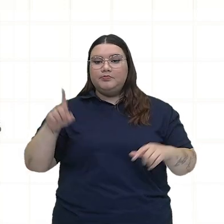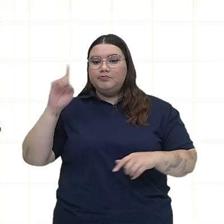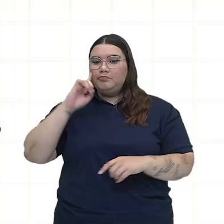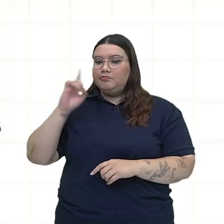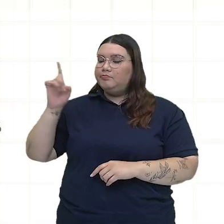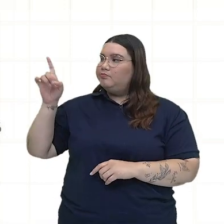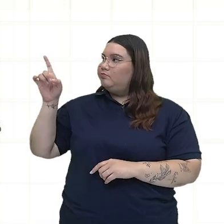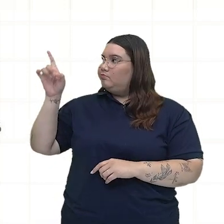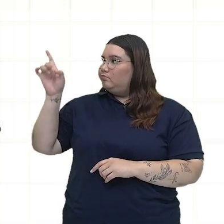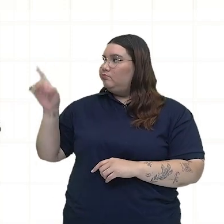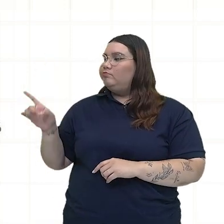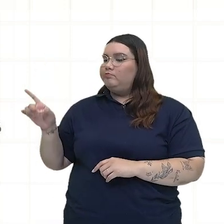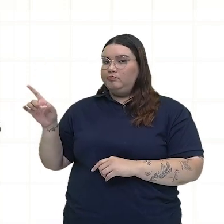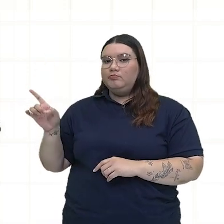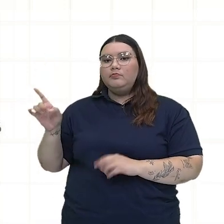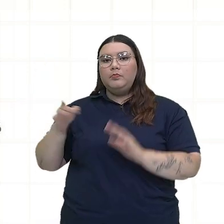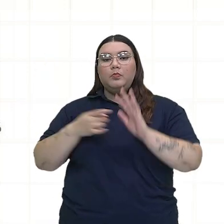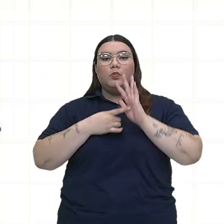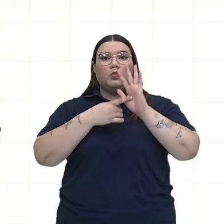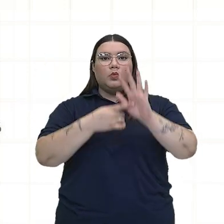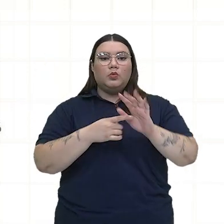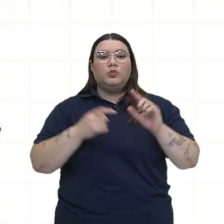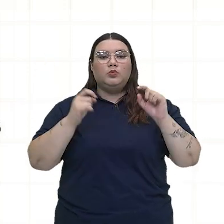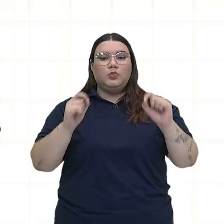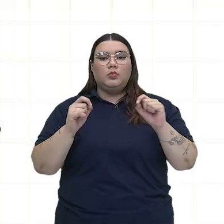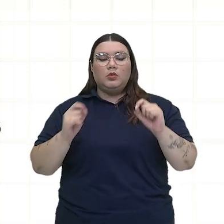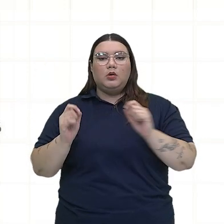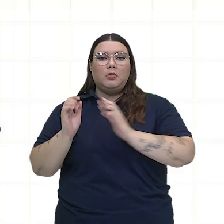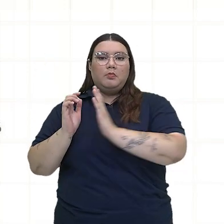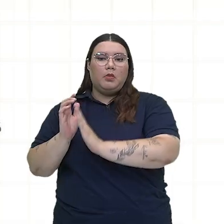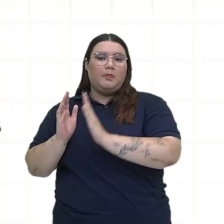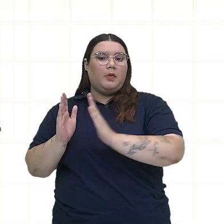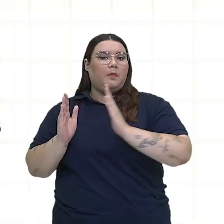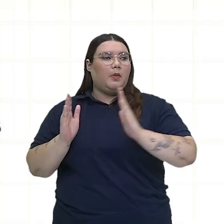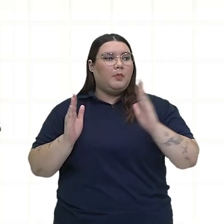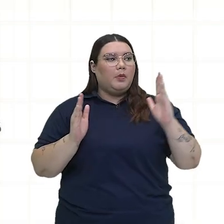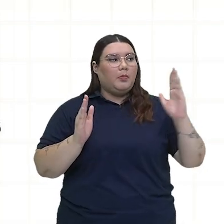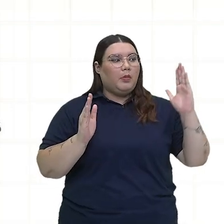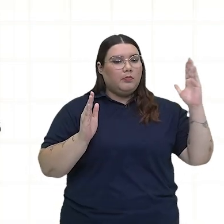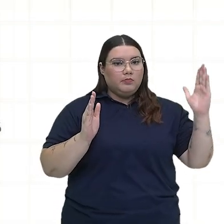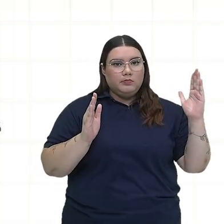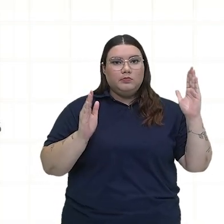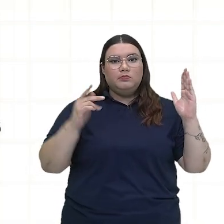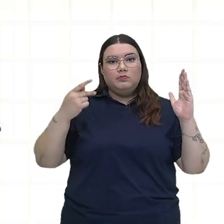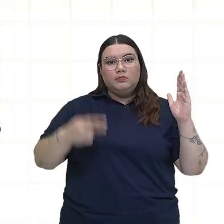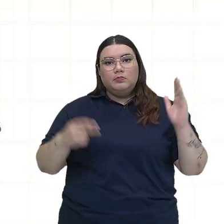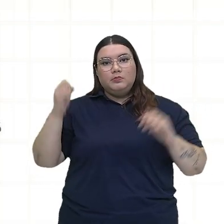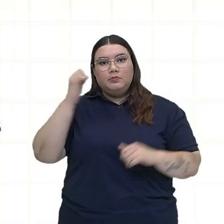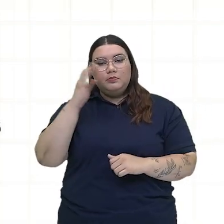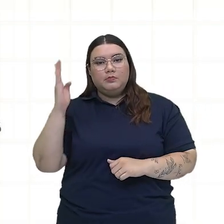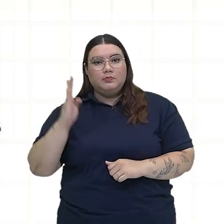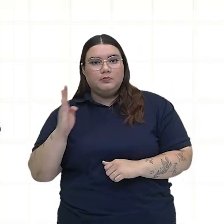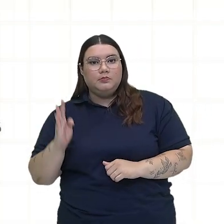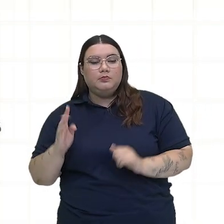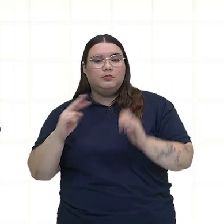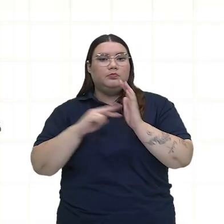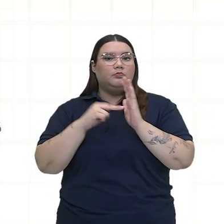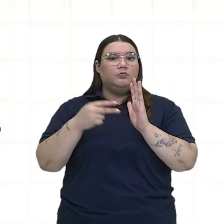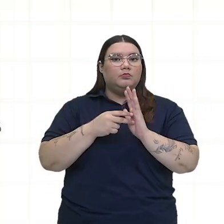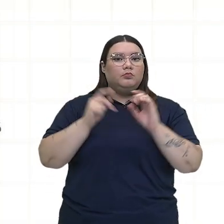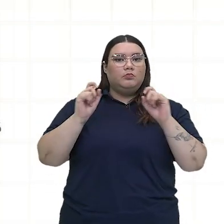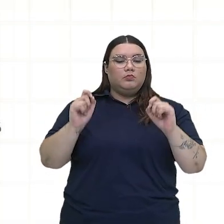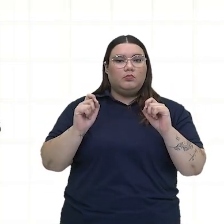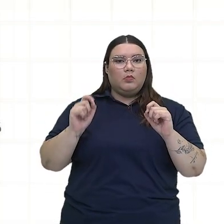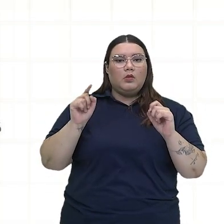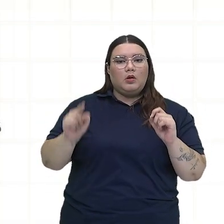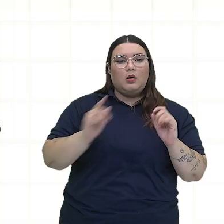Esse gráfico traz para a gente a evolução das áreas irrigadas no Brasil. Isso quer dizer o quê? Que